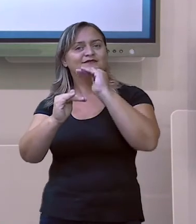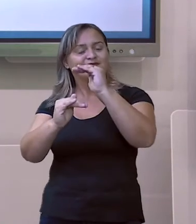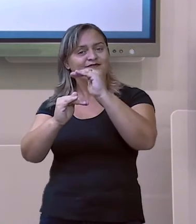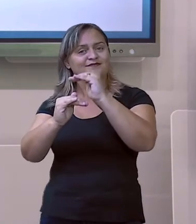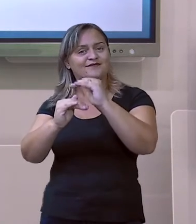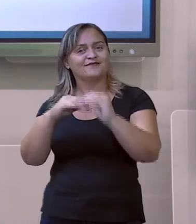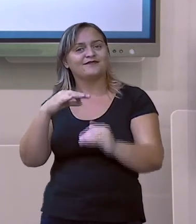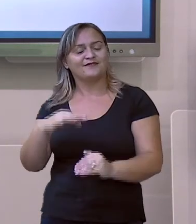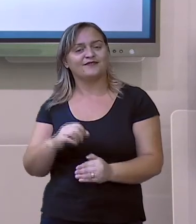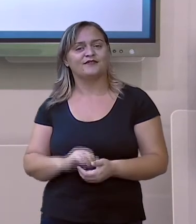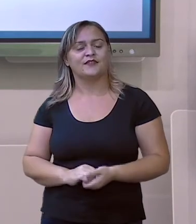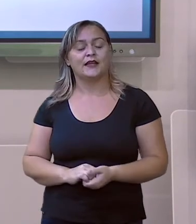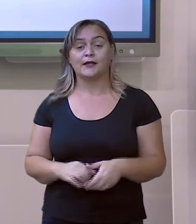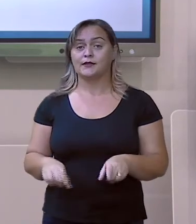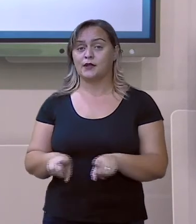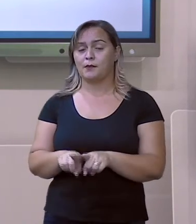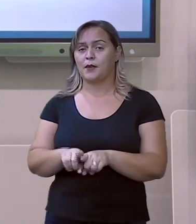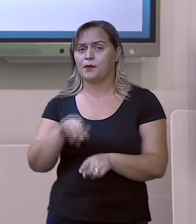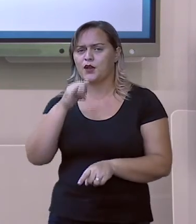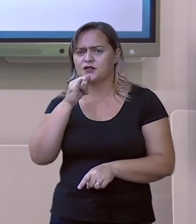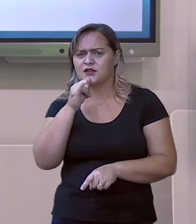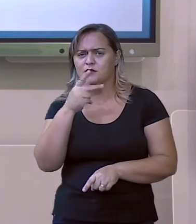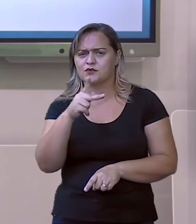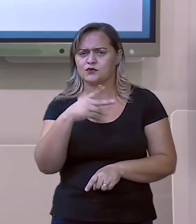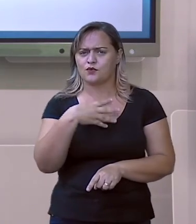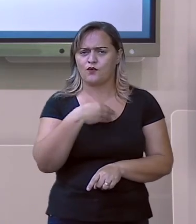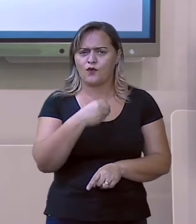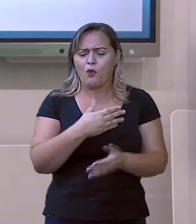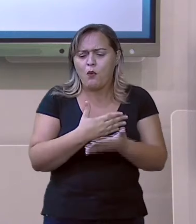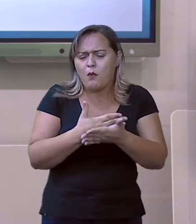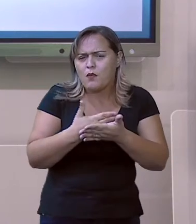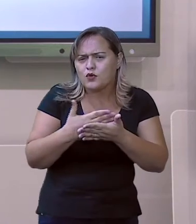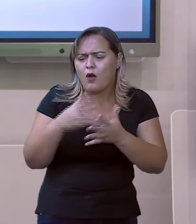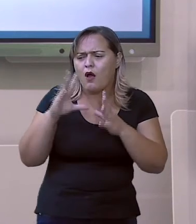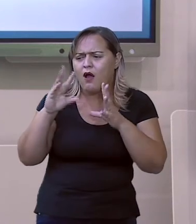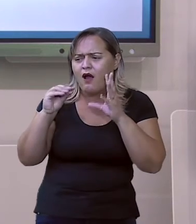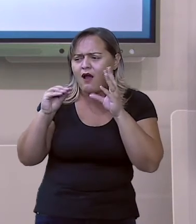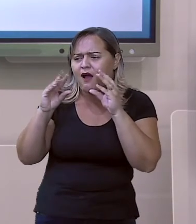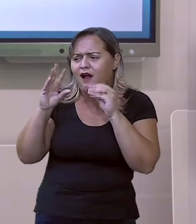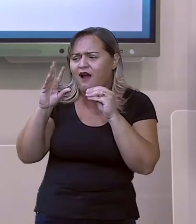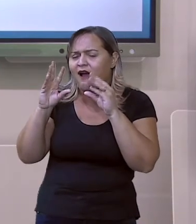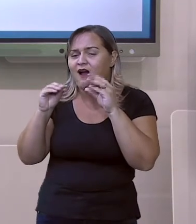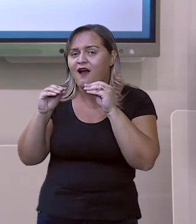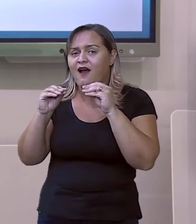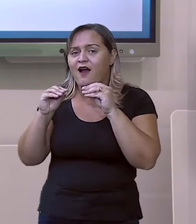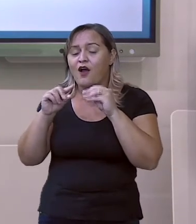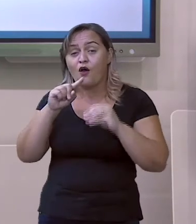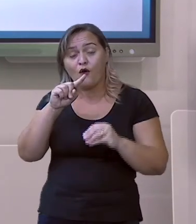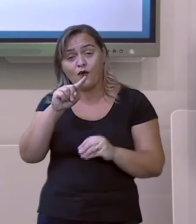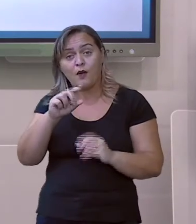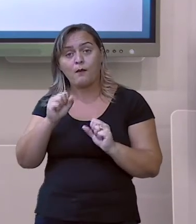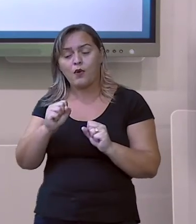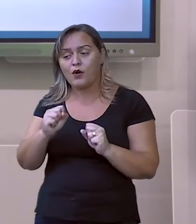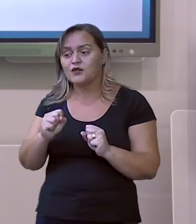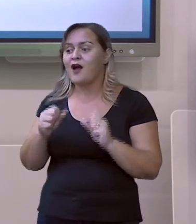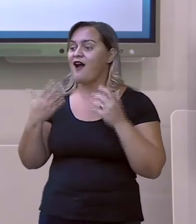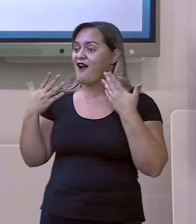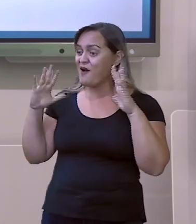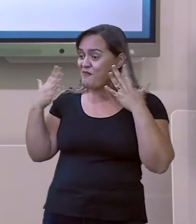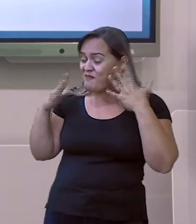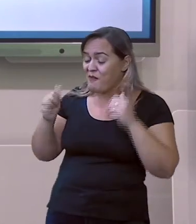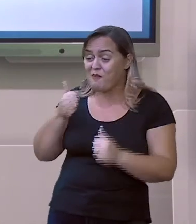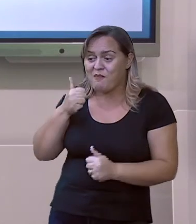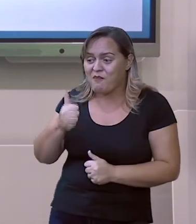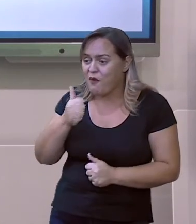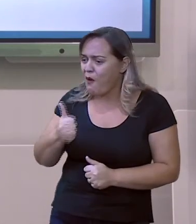qualquer tentativa verbal ou aproximação de palavra. As crianças amam elogios. No início, os sons começam